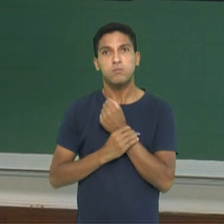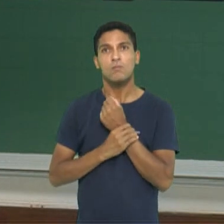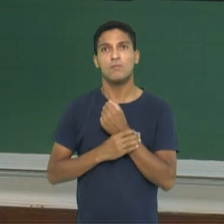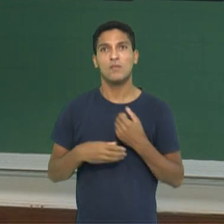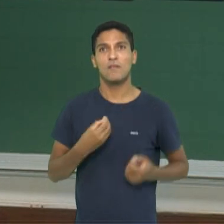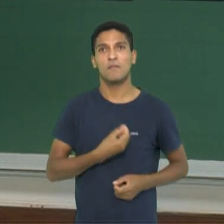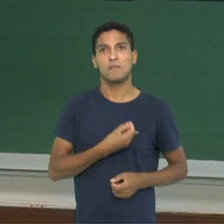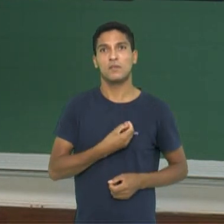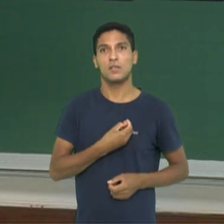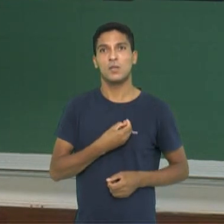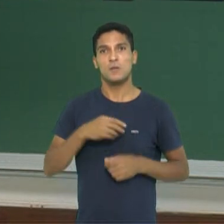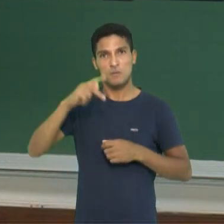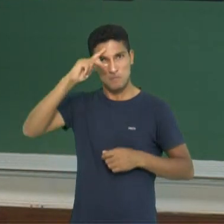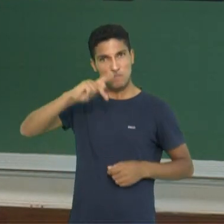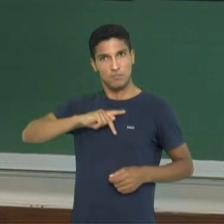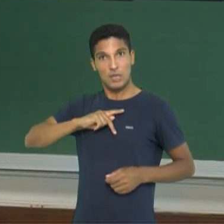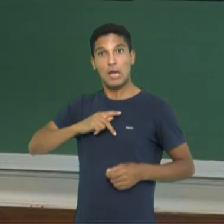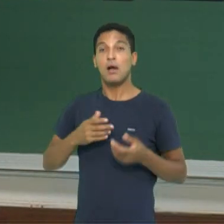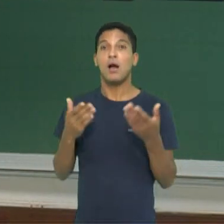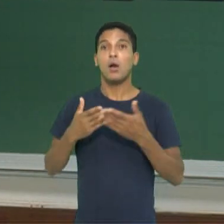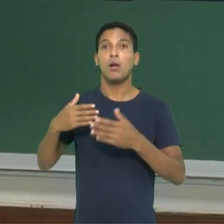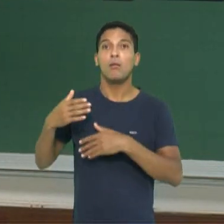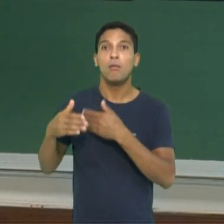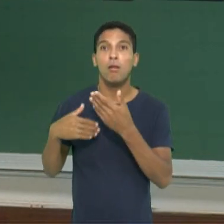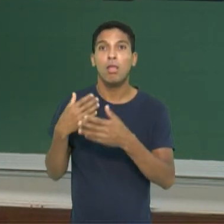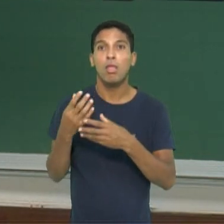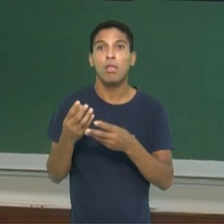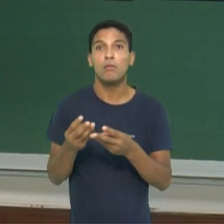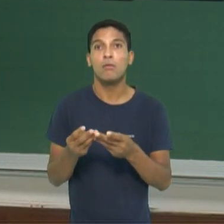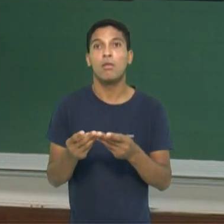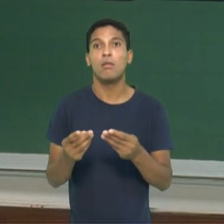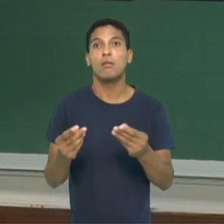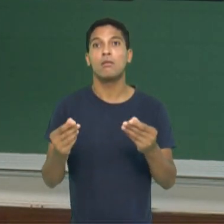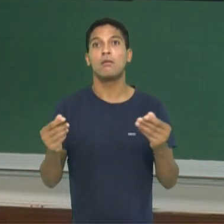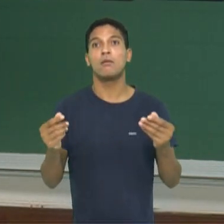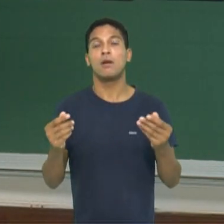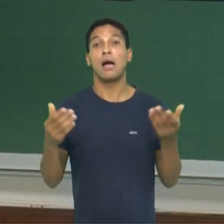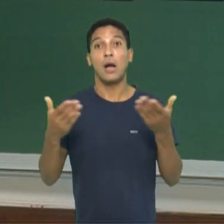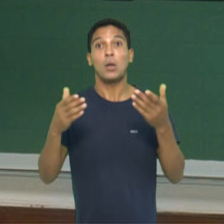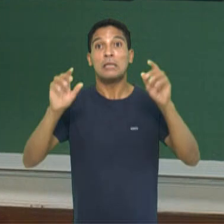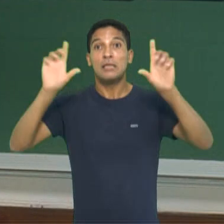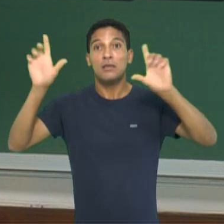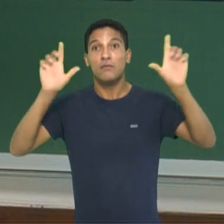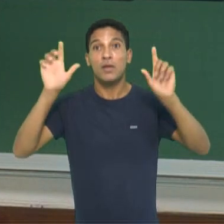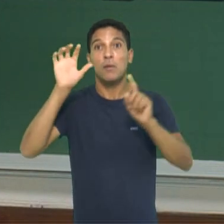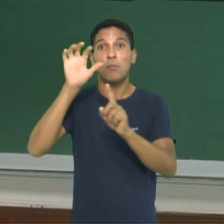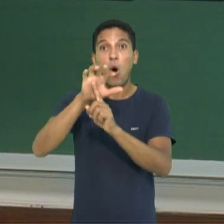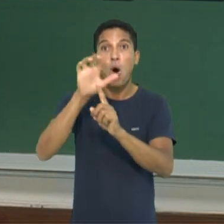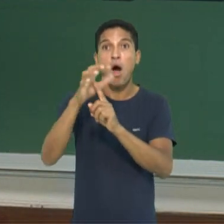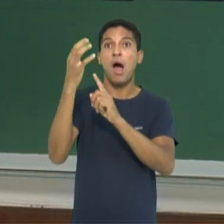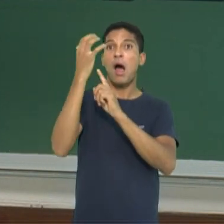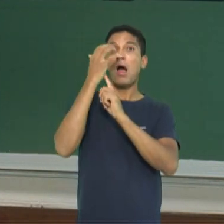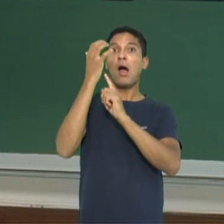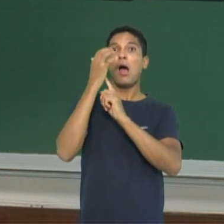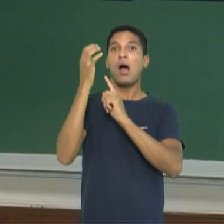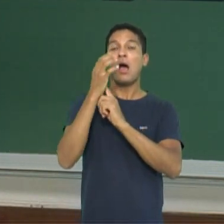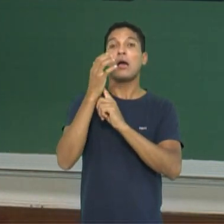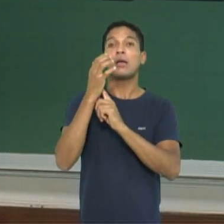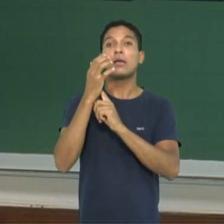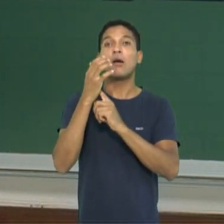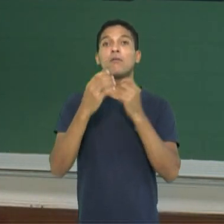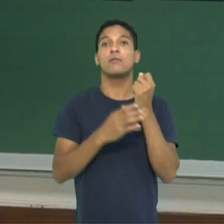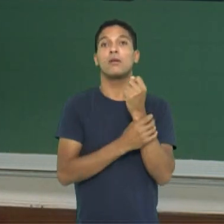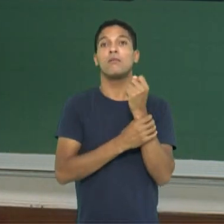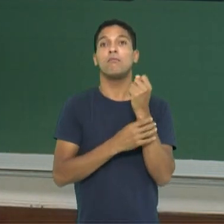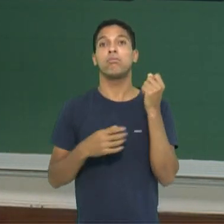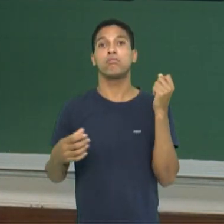Que está te colocando ideias, está te colocando uma visão de mundo, está te colocando um padrão, está te colocando uma imagem do que